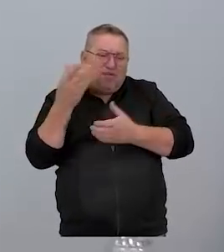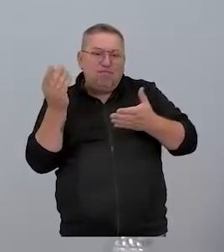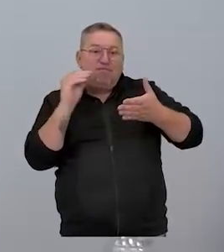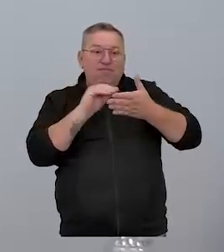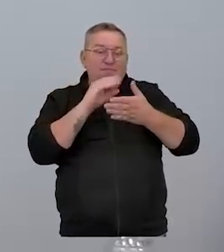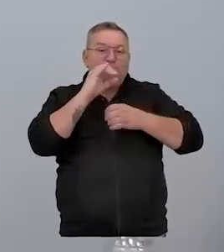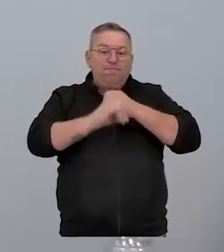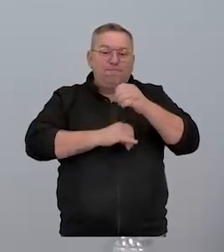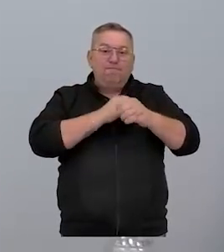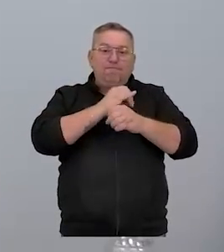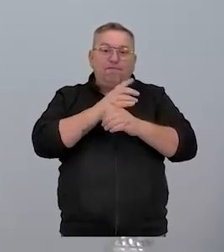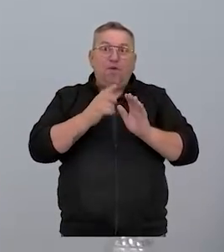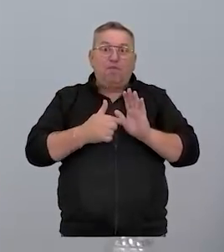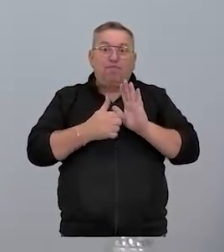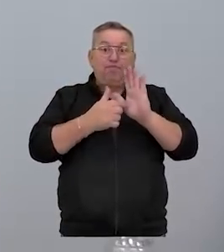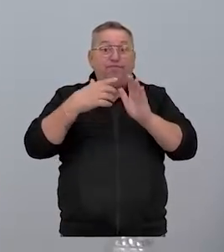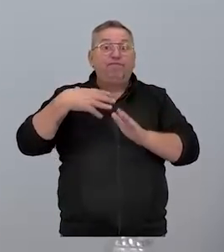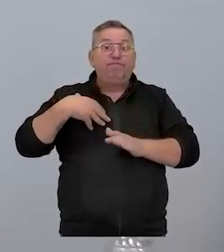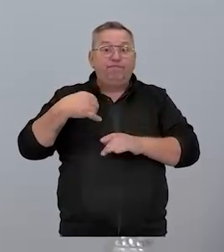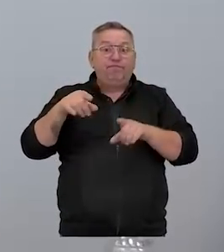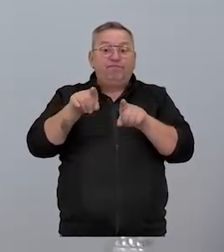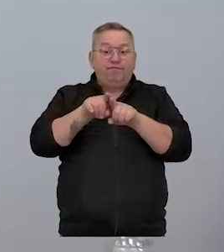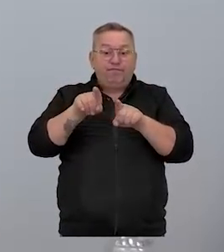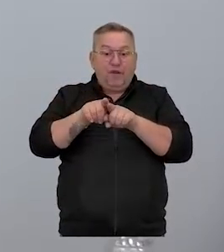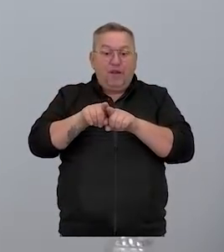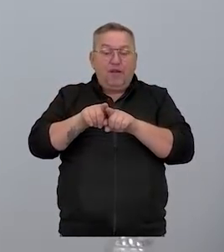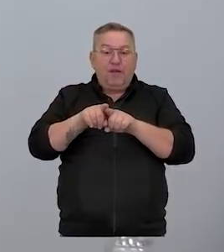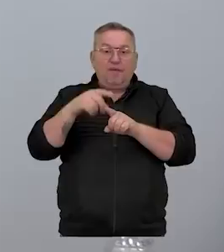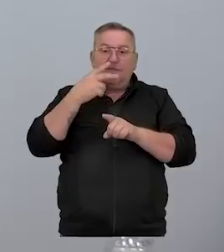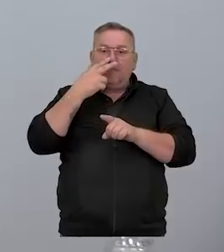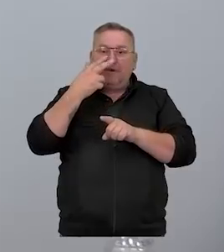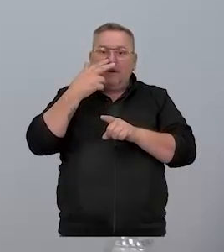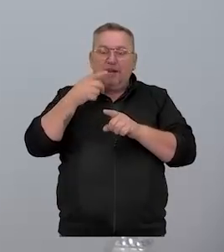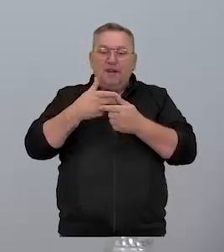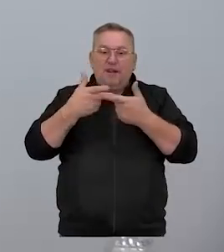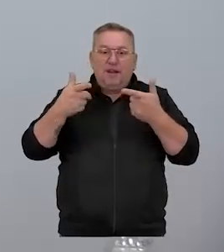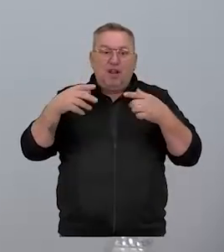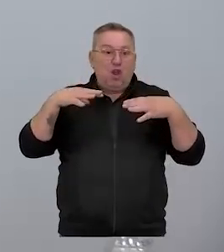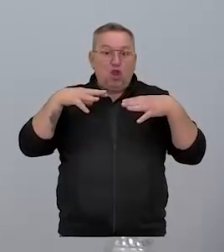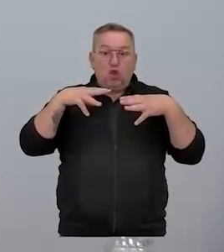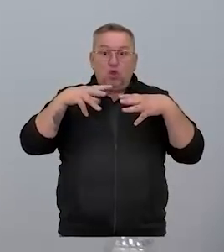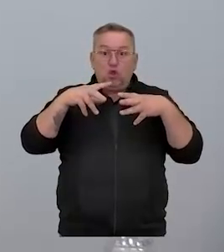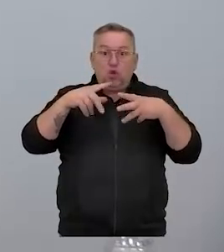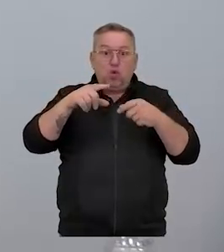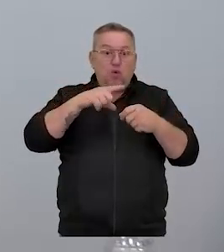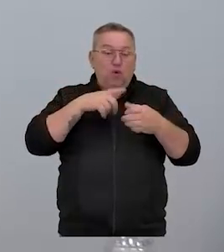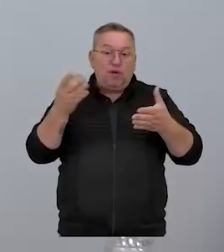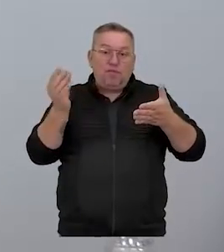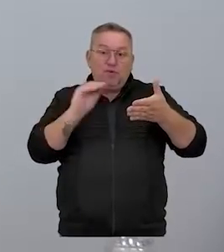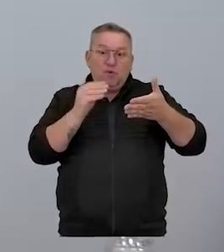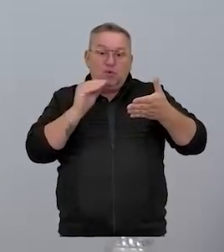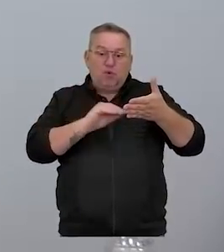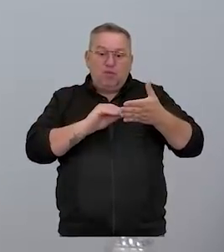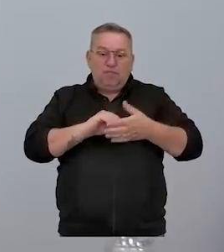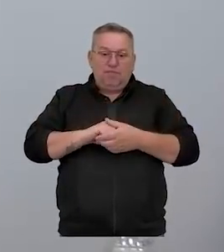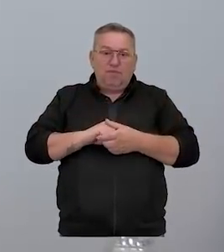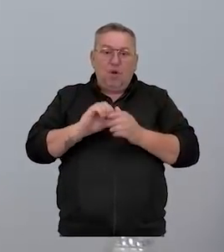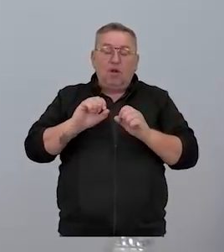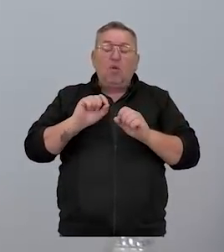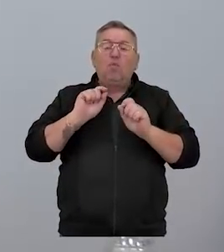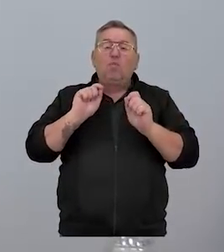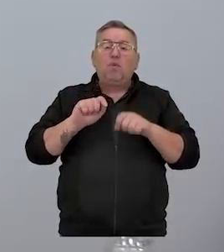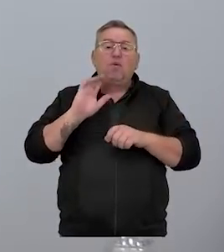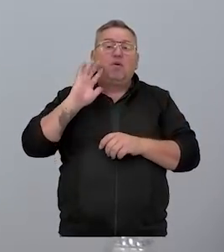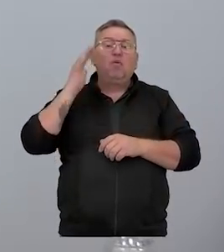e acabam expondo os filhos e também alimentando, né? Essa coisa de tudo ter que postar. E quais são as